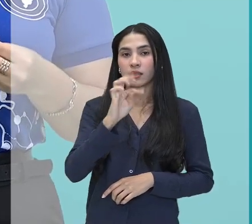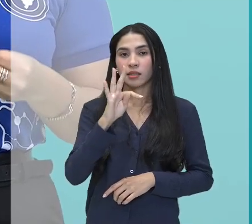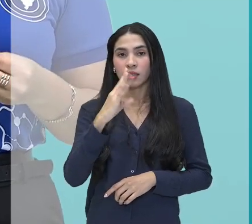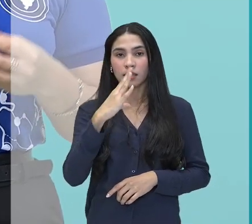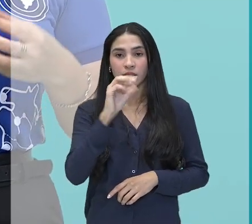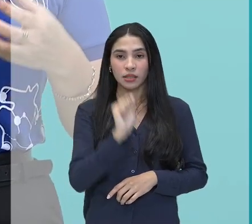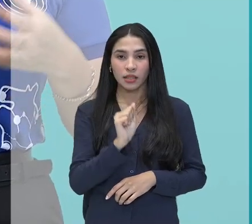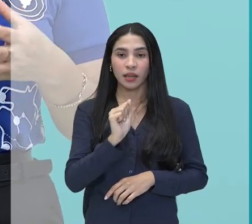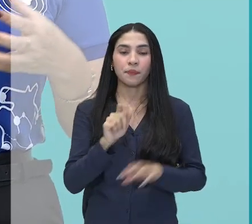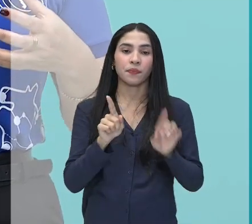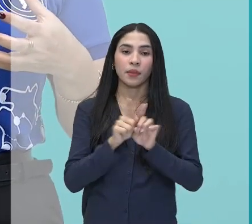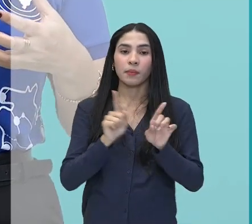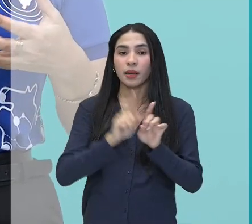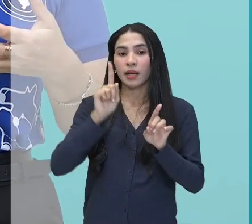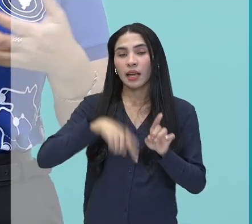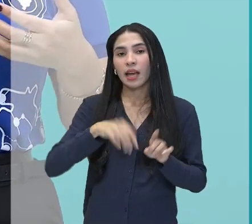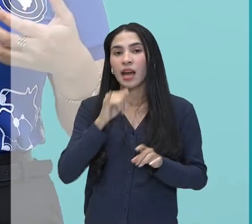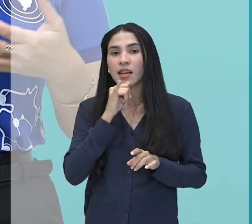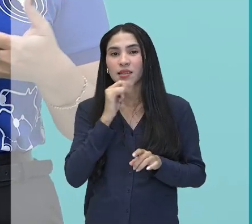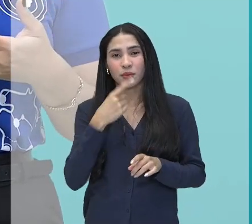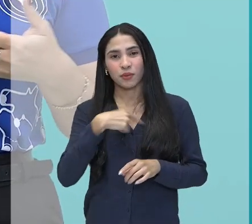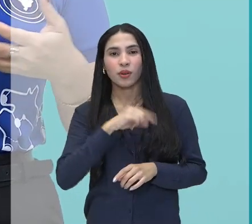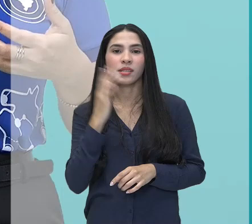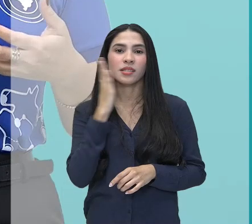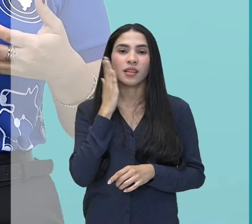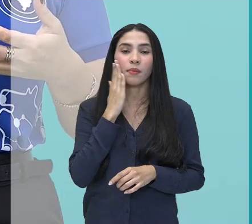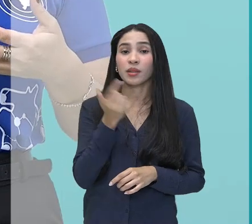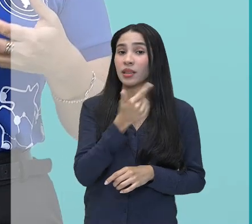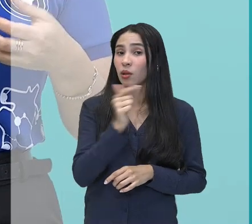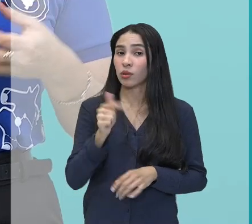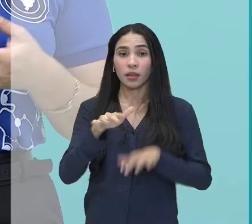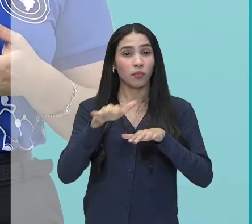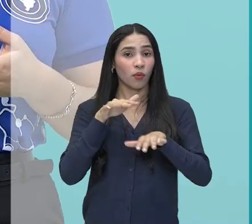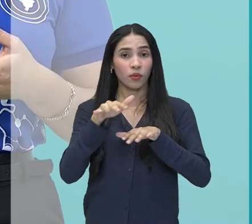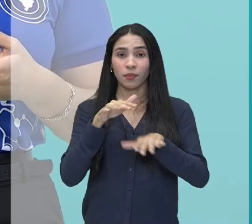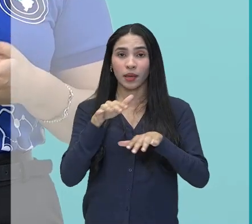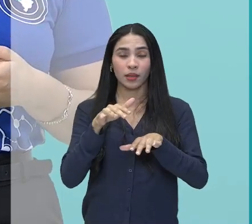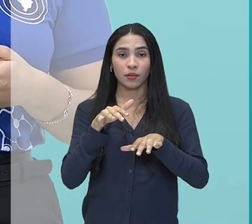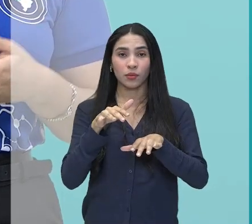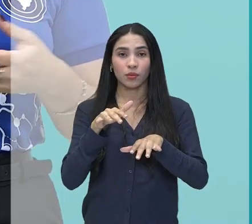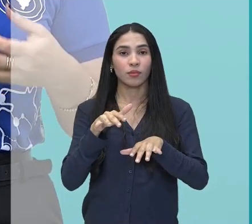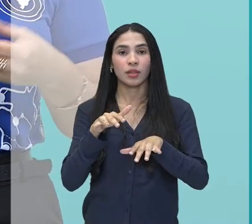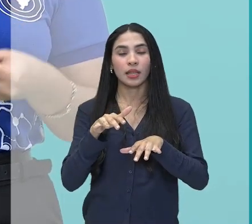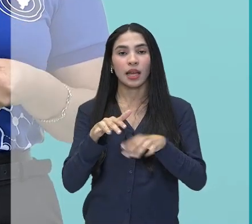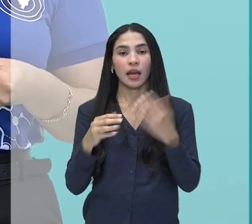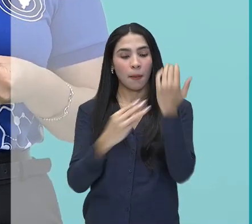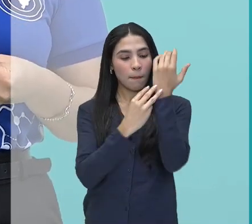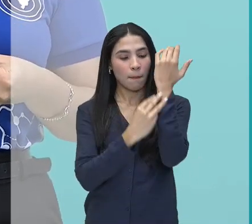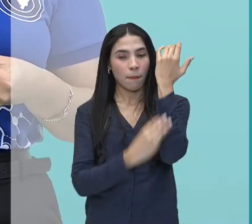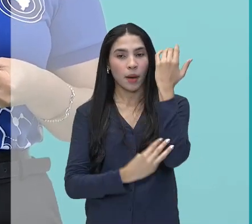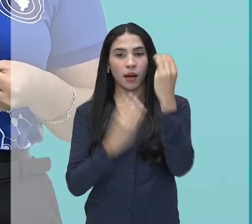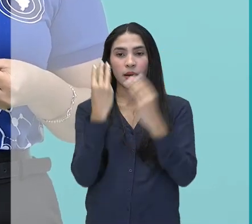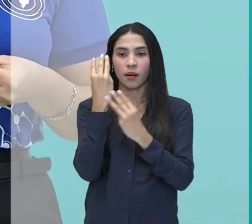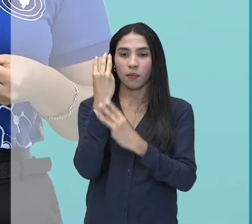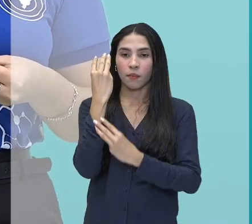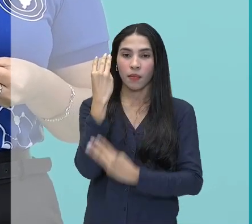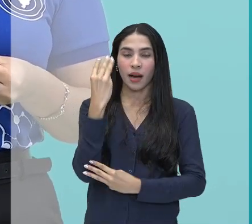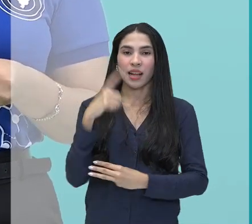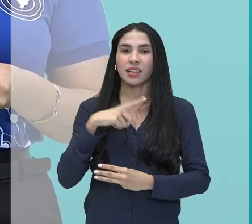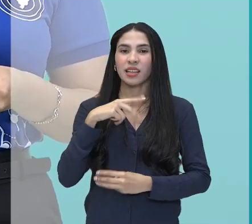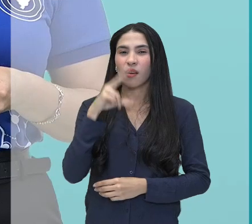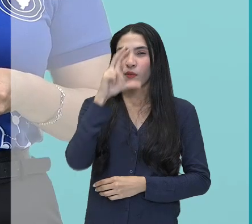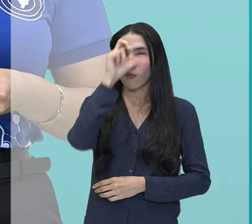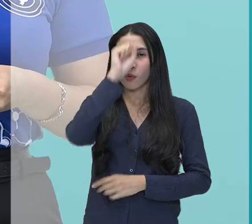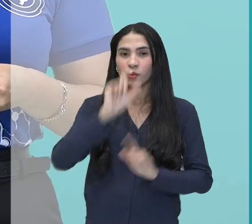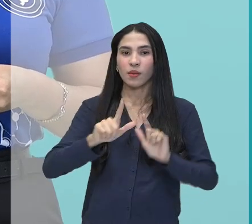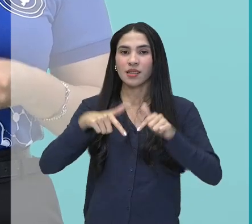esse trabalho, né, o estático a gente já sabe que não tem movimentação das fibras musculares, né, existe apenas uma tensão em cima